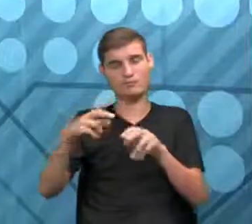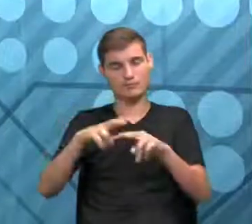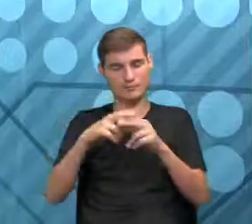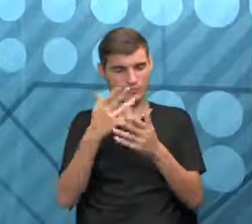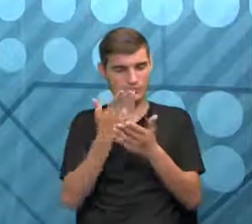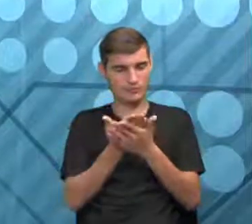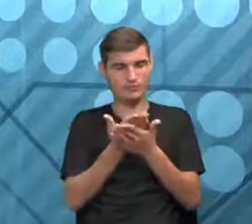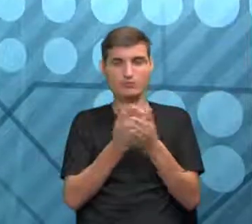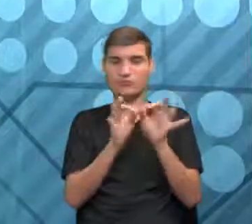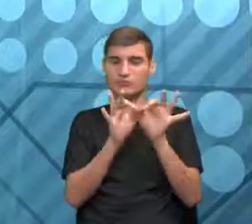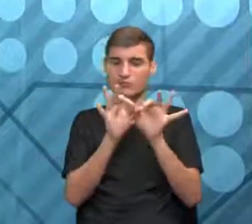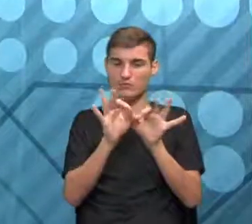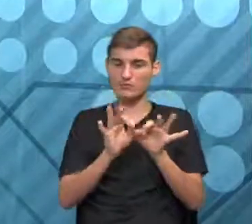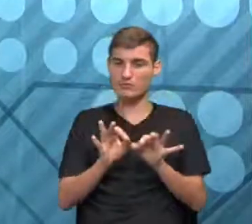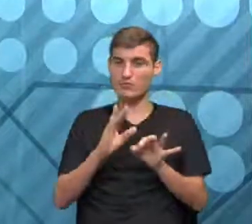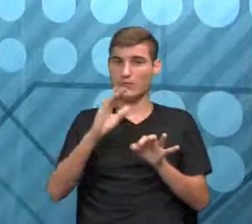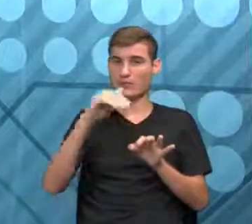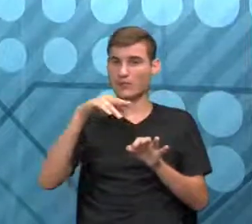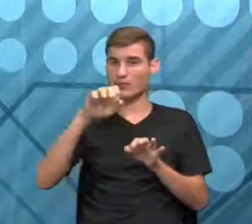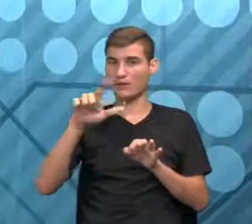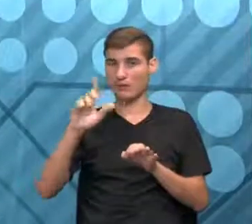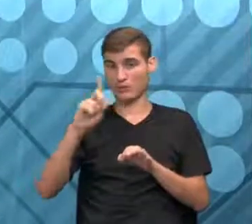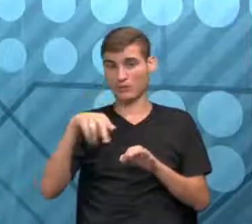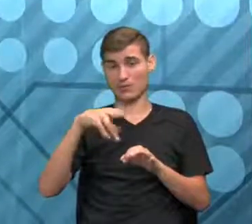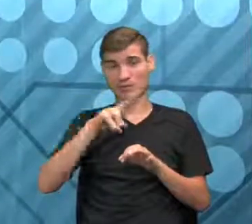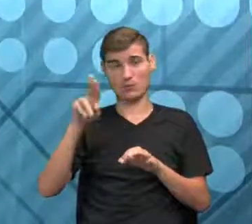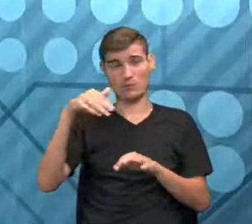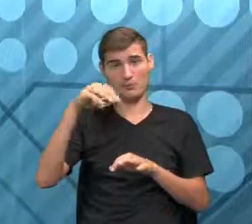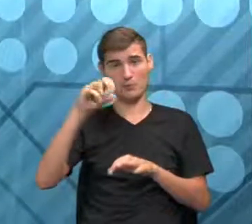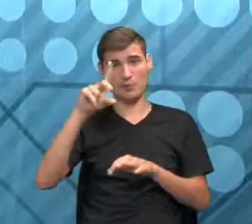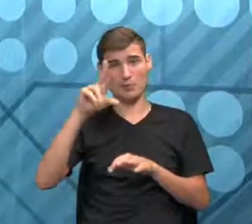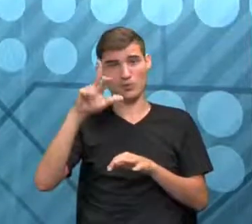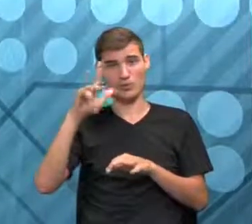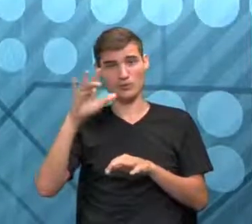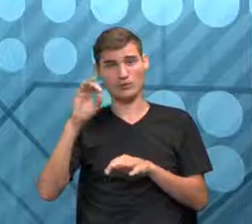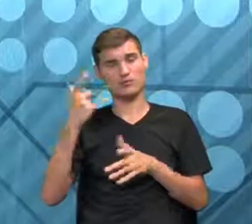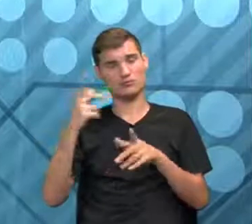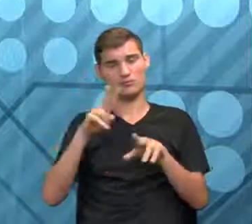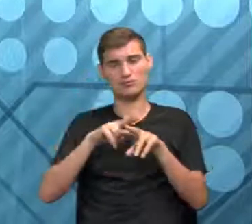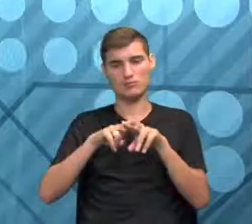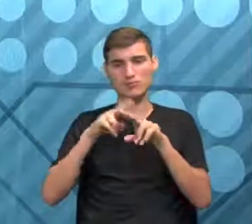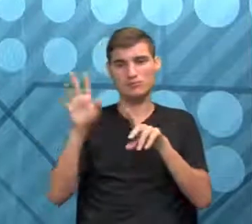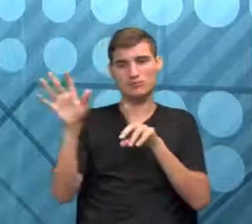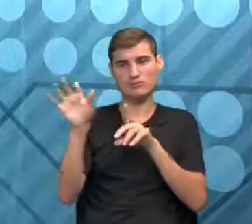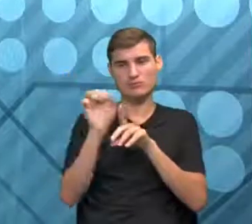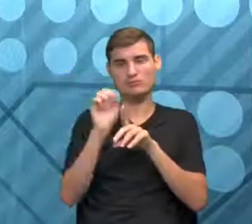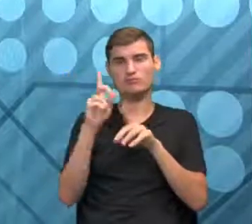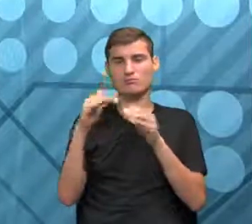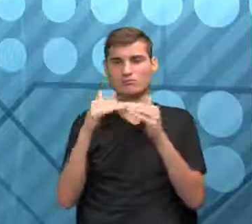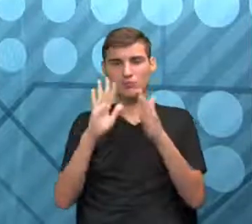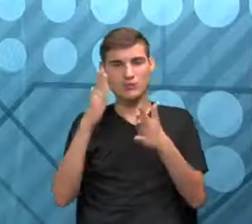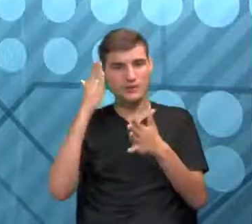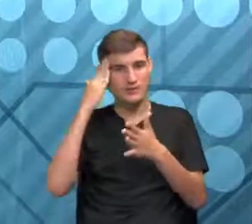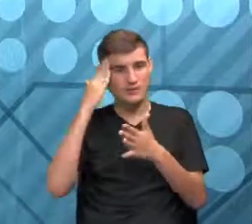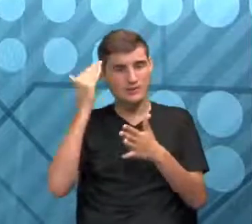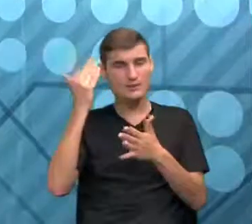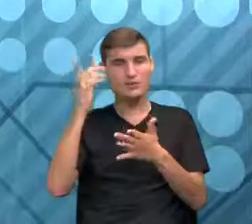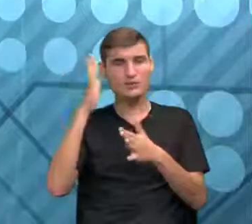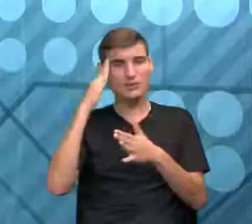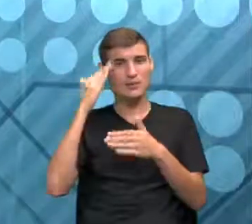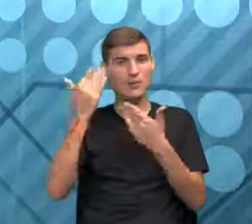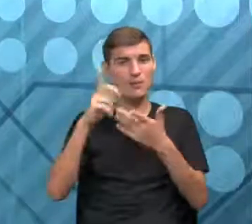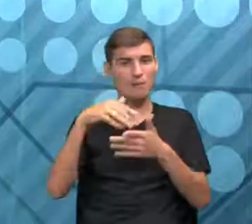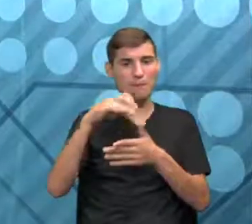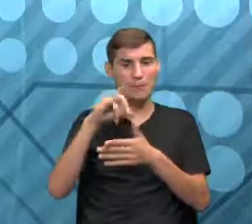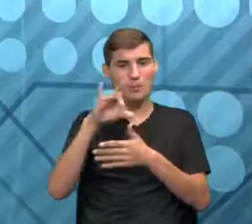eu preparo ele através de um sistema de modulação, e o meu receptor vai saber exatamente qual que é essa modulação, vai ter uma noção de como que